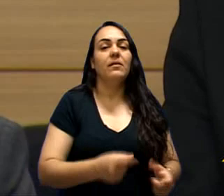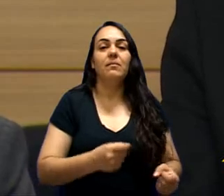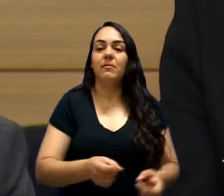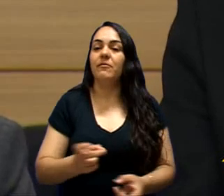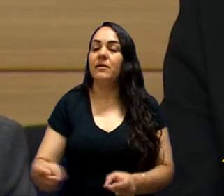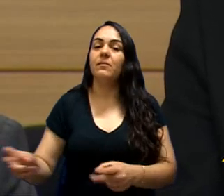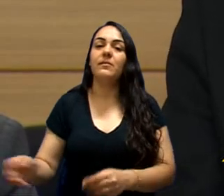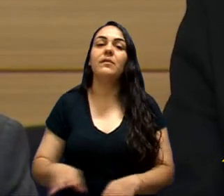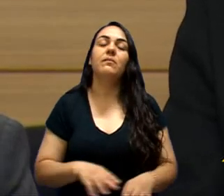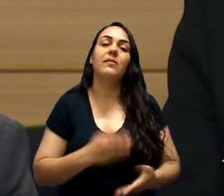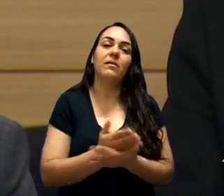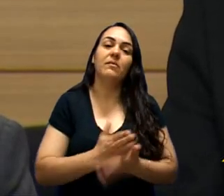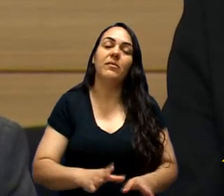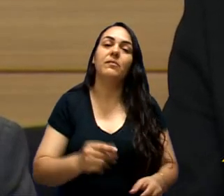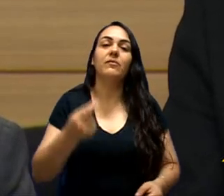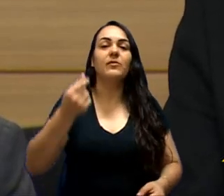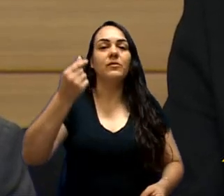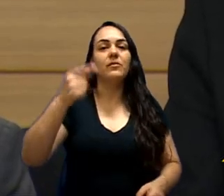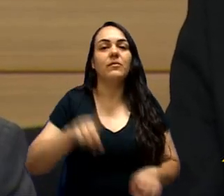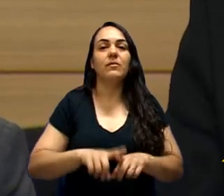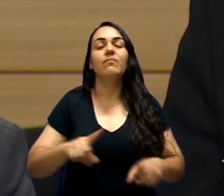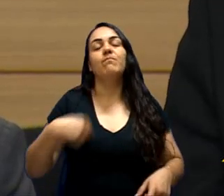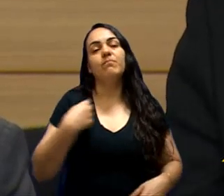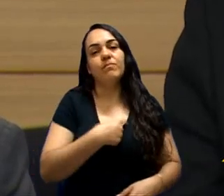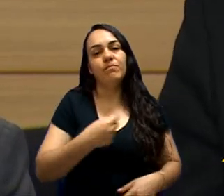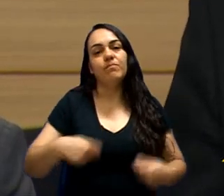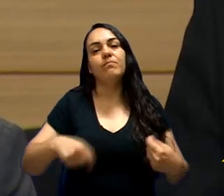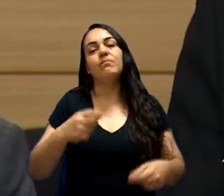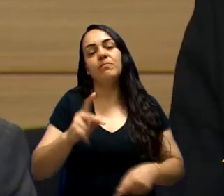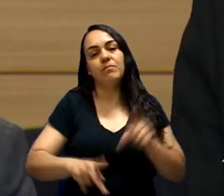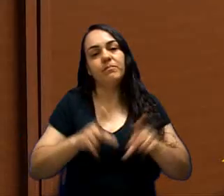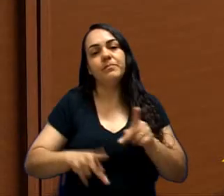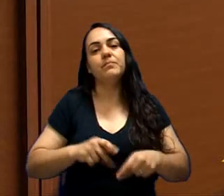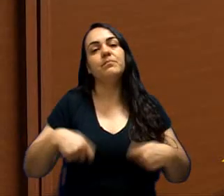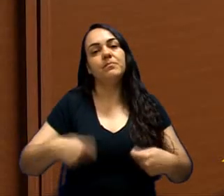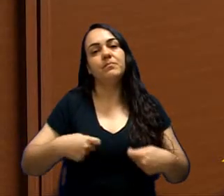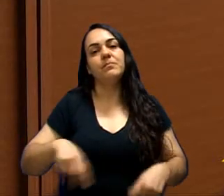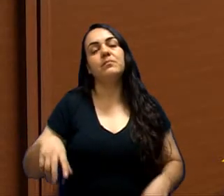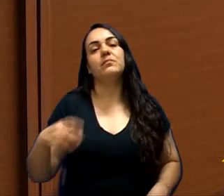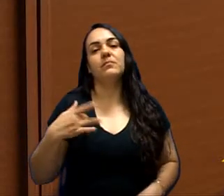as pessoas estão perecendo por aí na área da saúde.